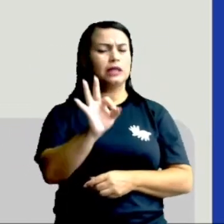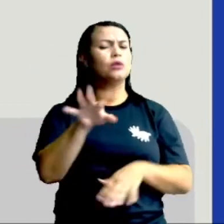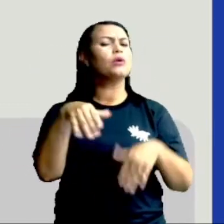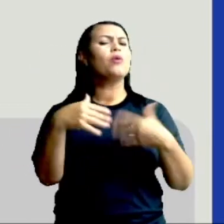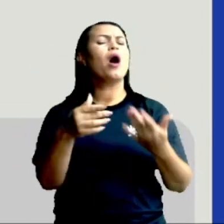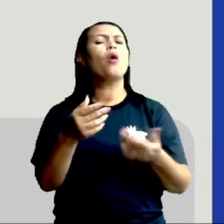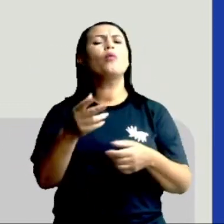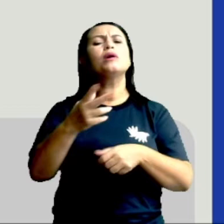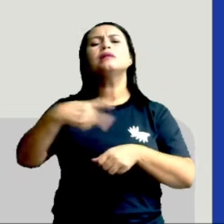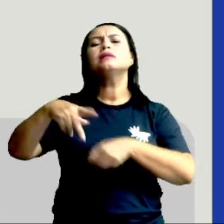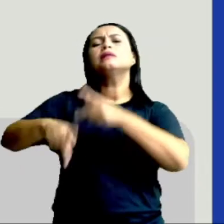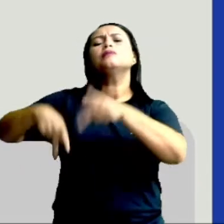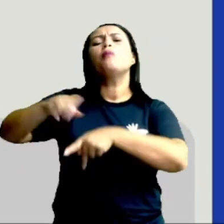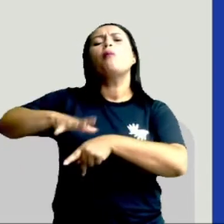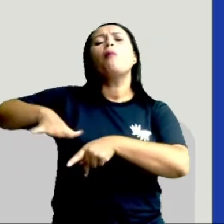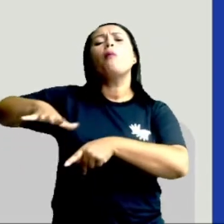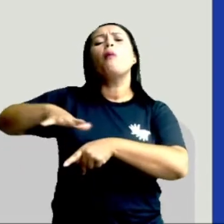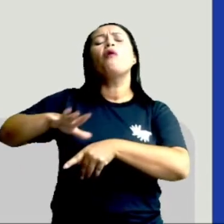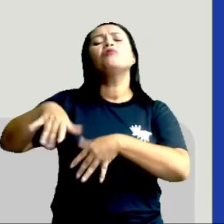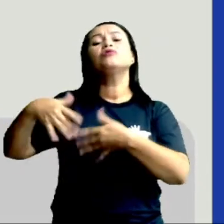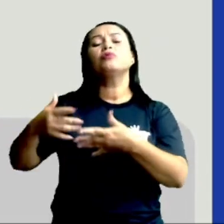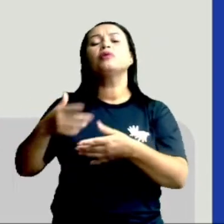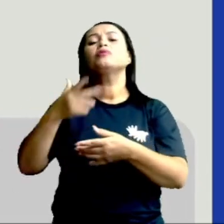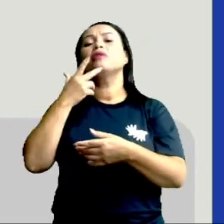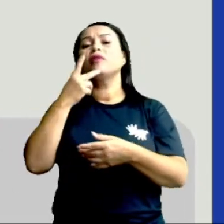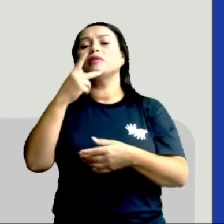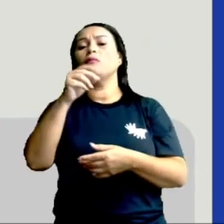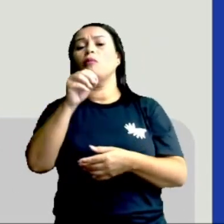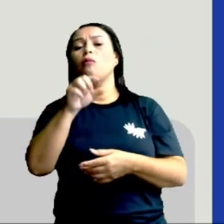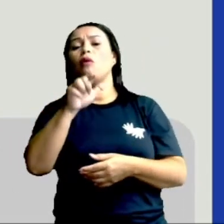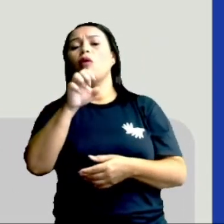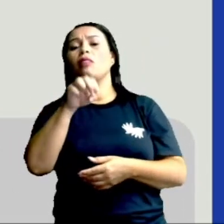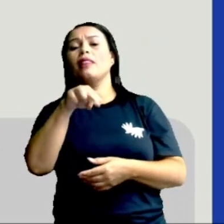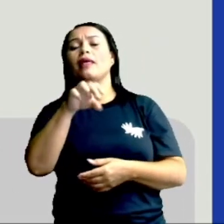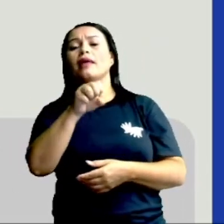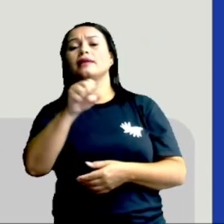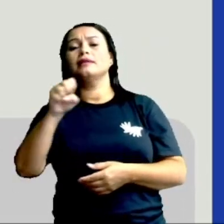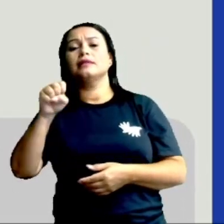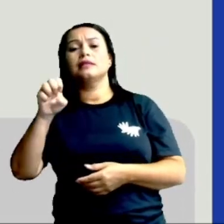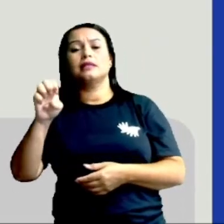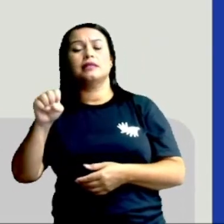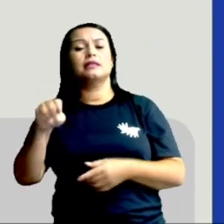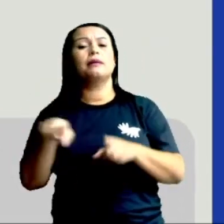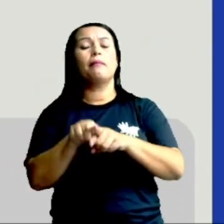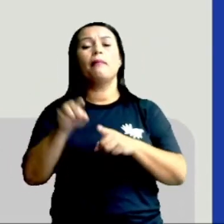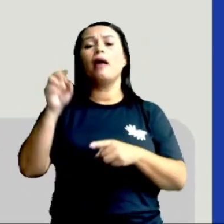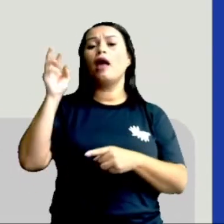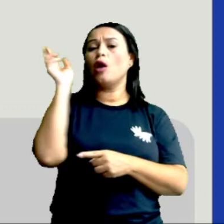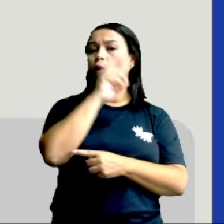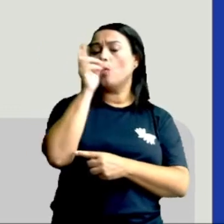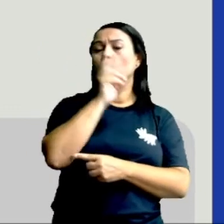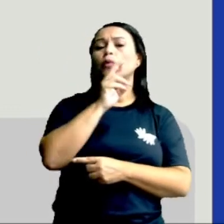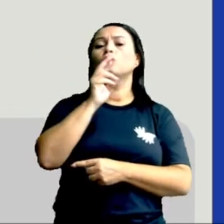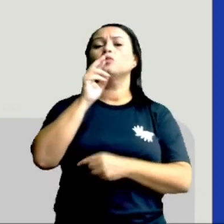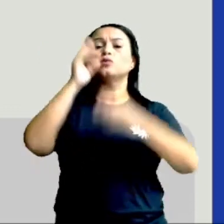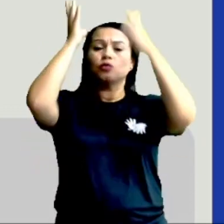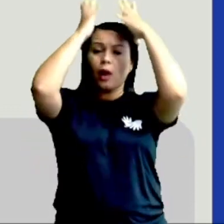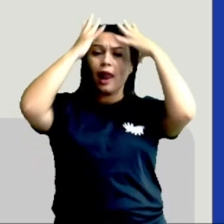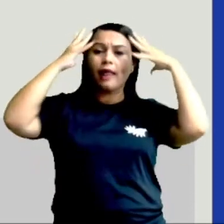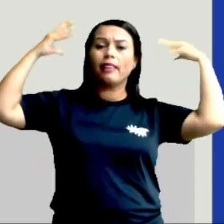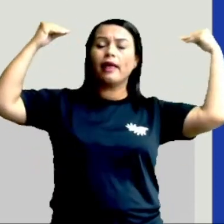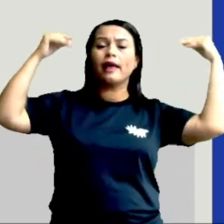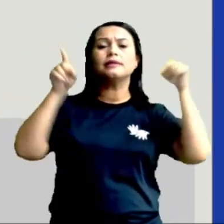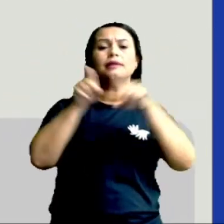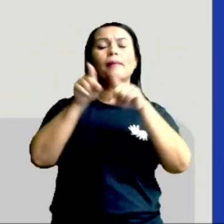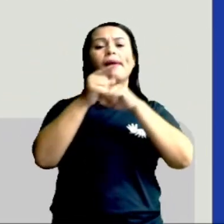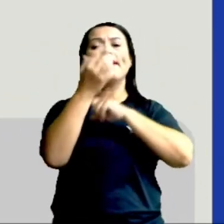esses outros povos? Quando eu falo aqui de poloneses, de russos, tá? De judeus, holandeses,